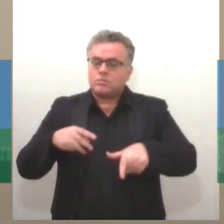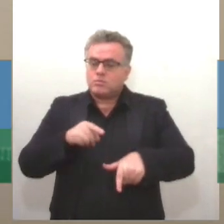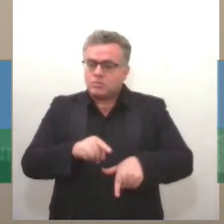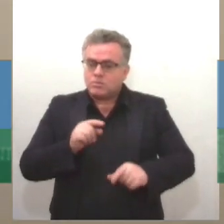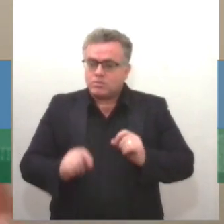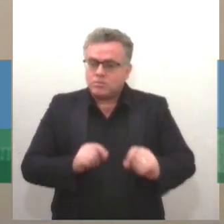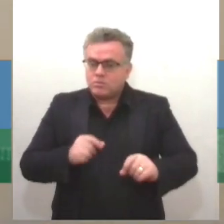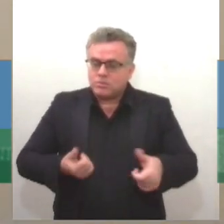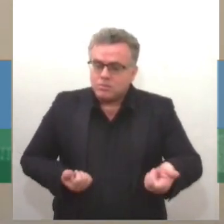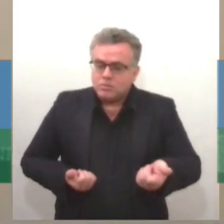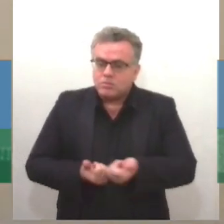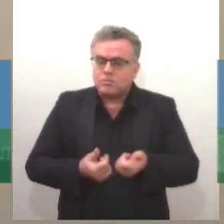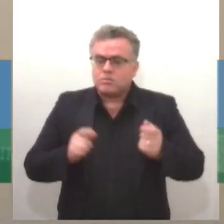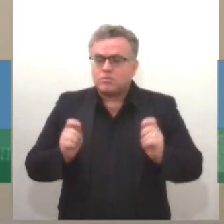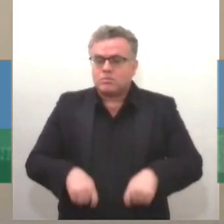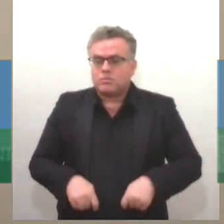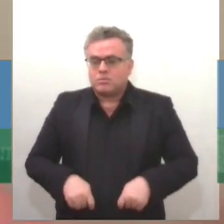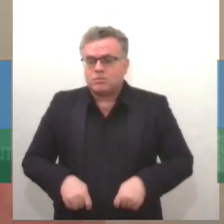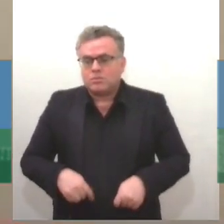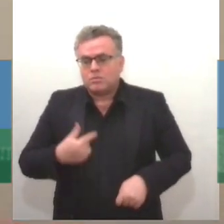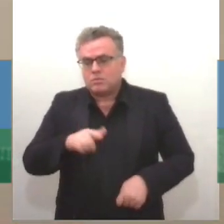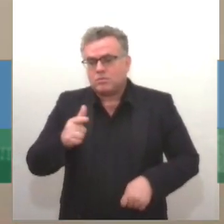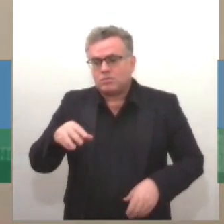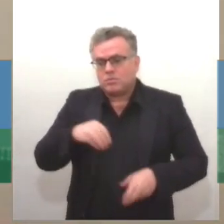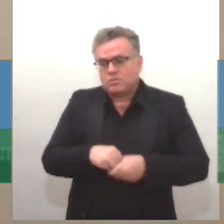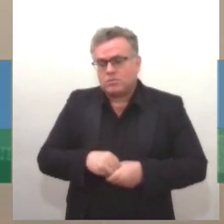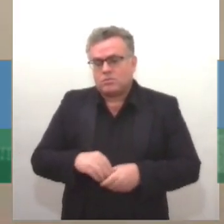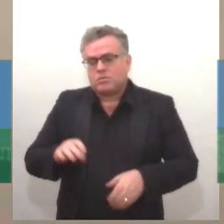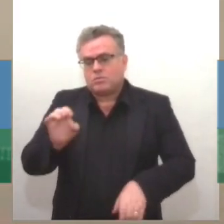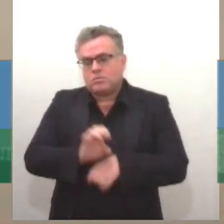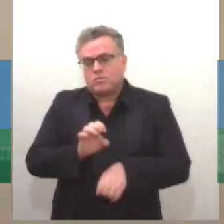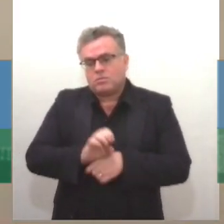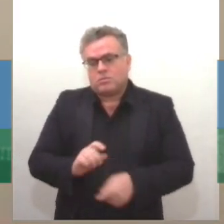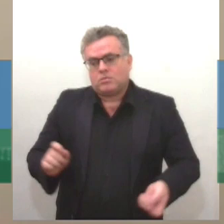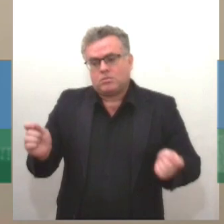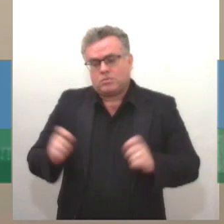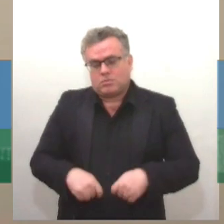meio, a estrutura do Estado, a administração pública se